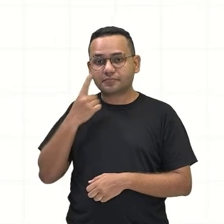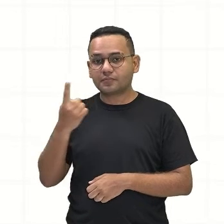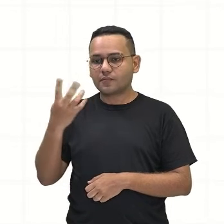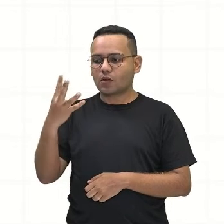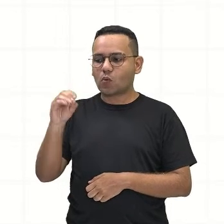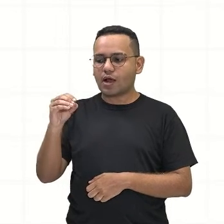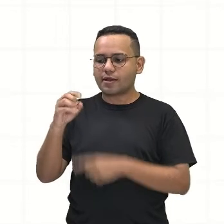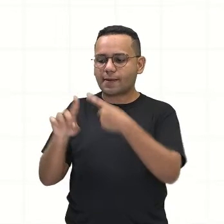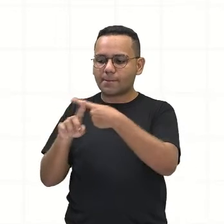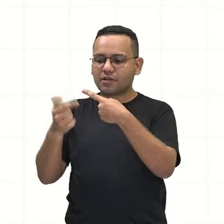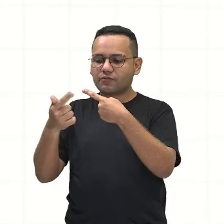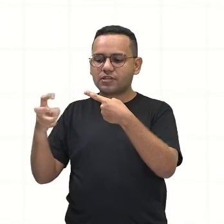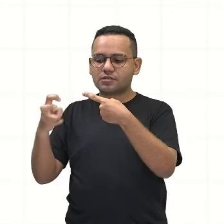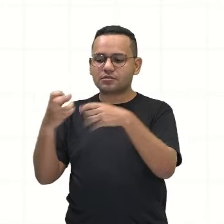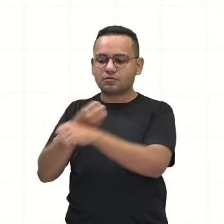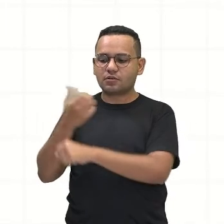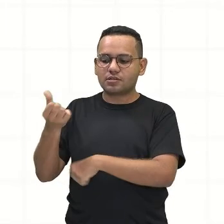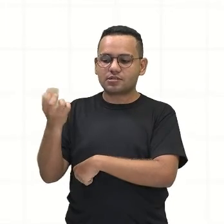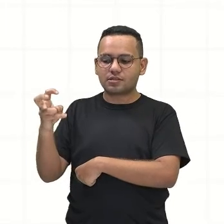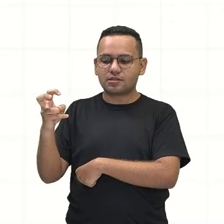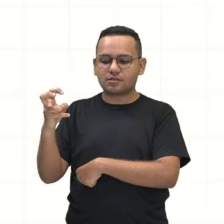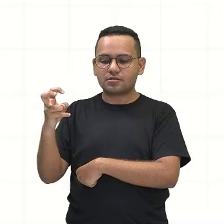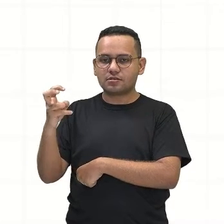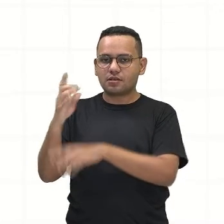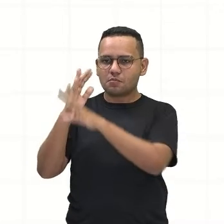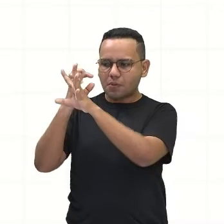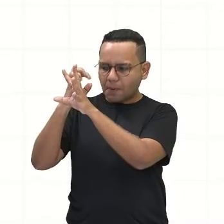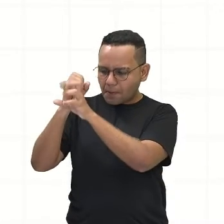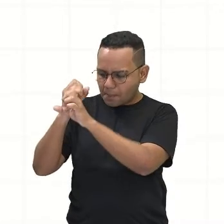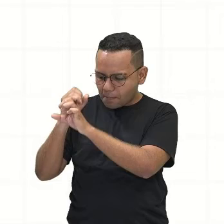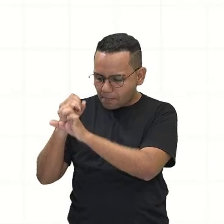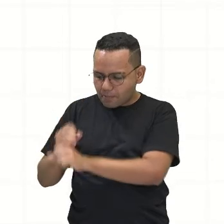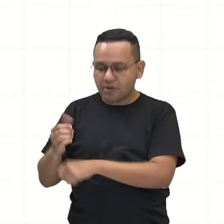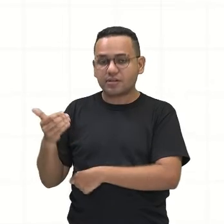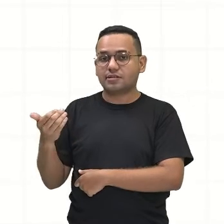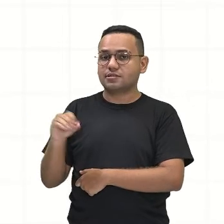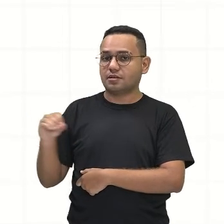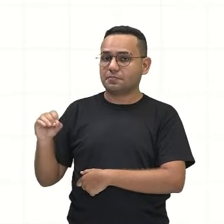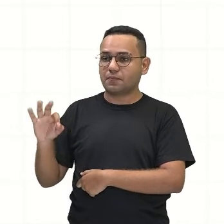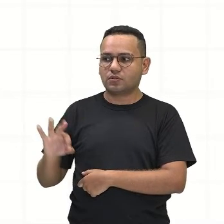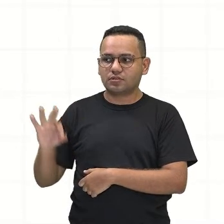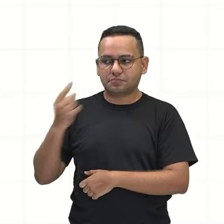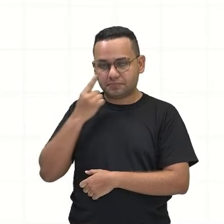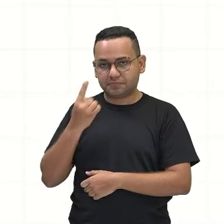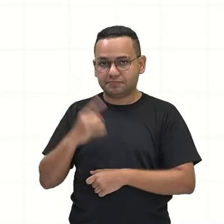65, 85, 95, 98, 100%.